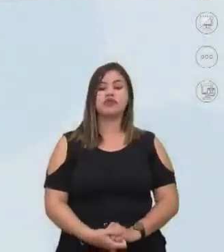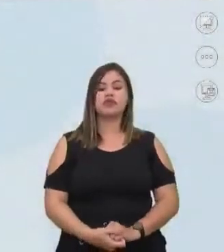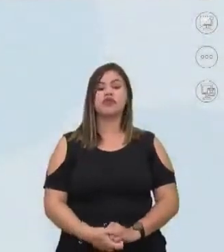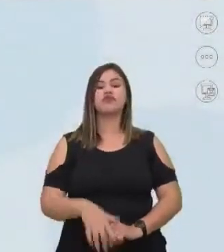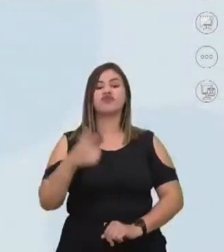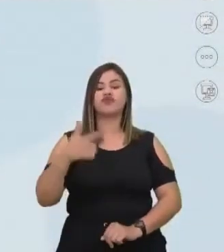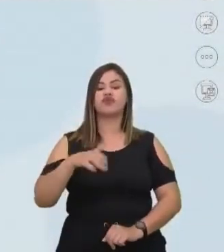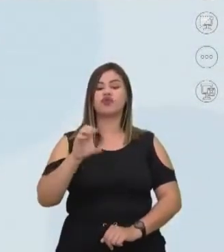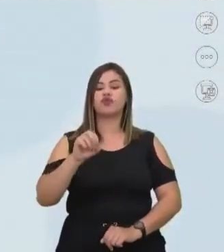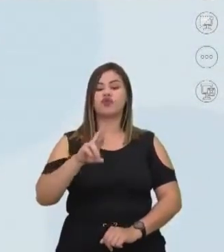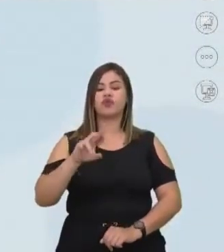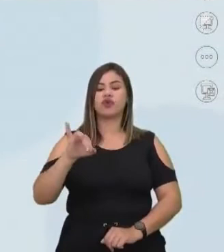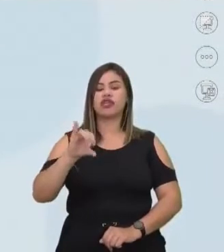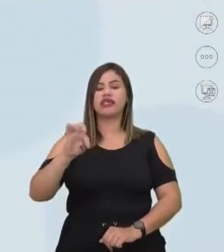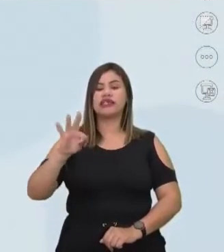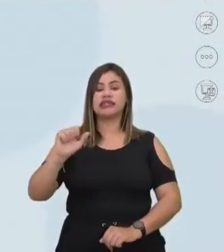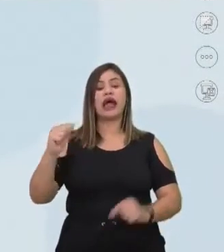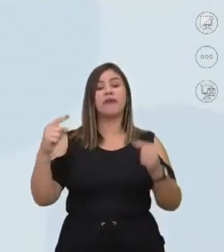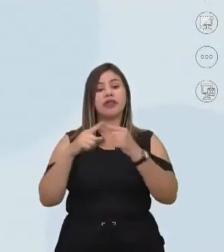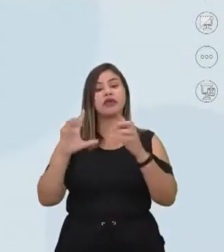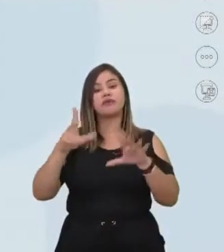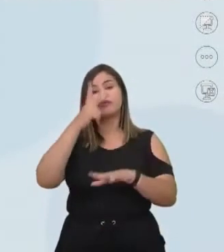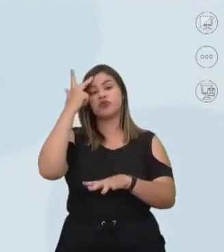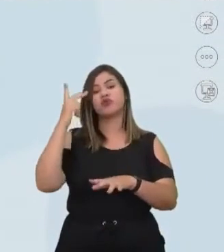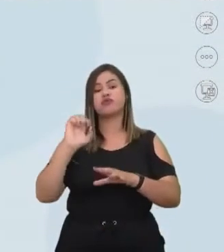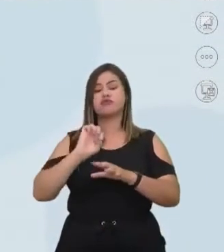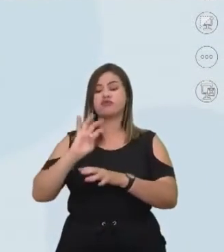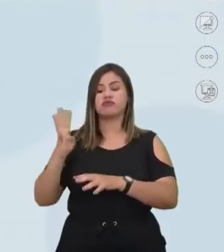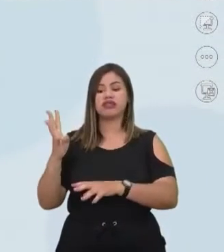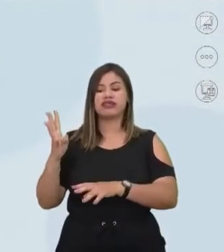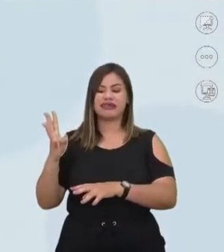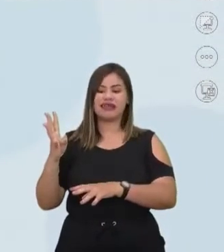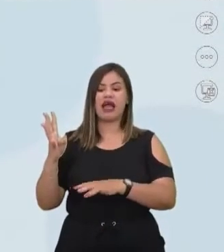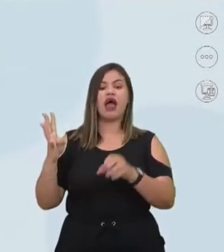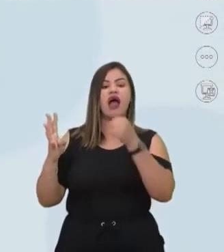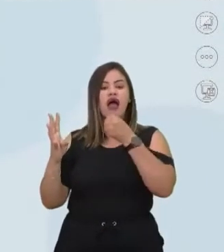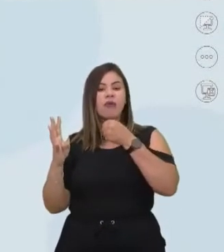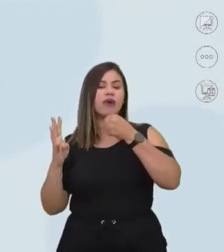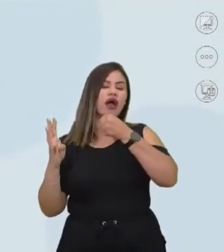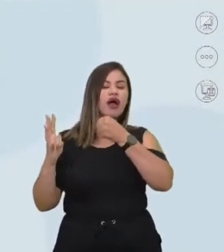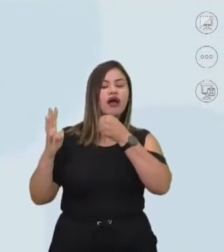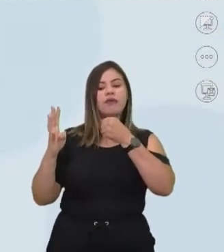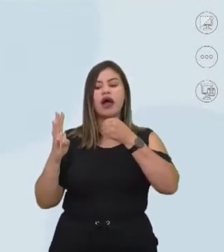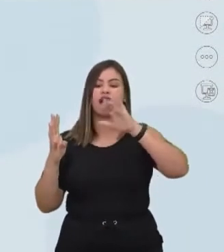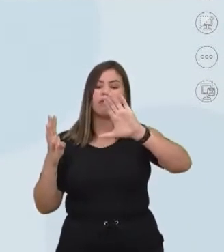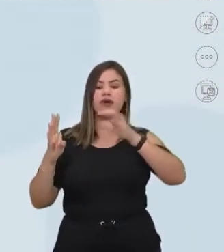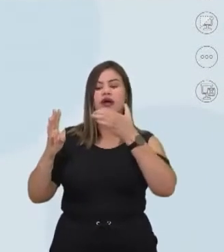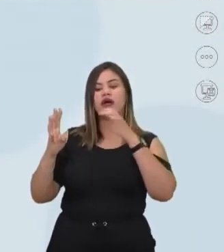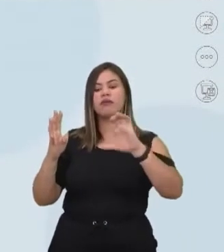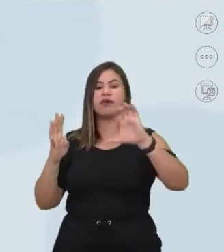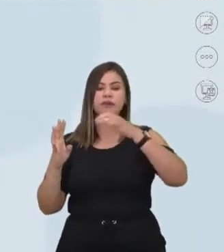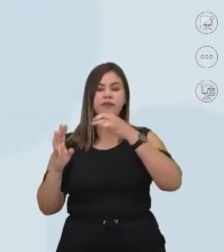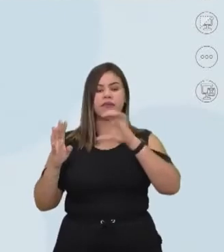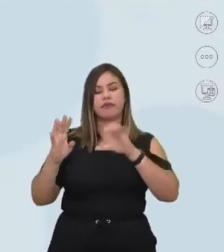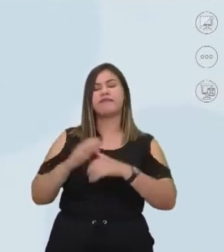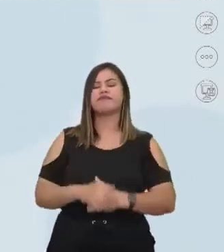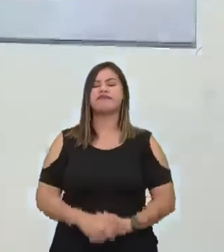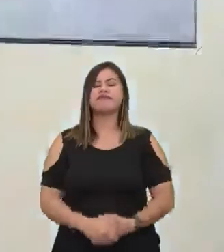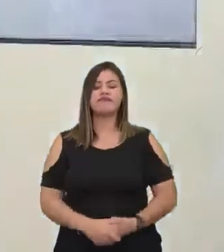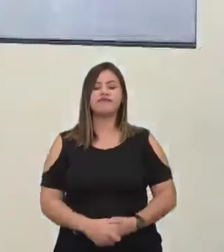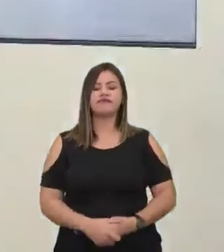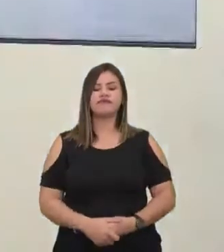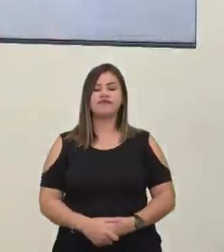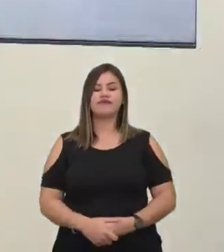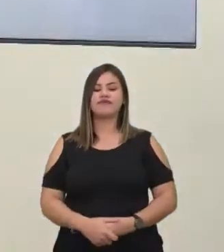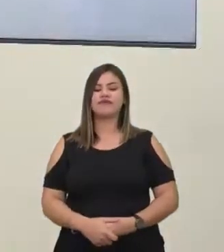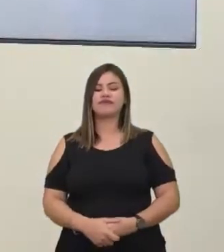né, que integram aí o coral, né, e fazem aí aquela parte do coral, né, aquela parte, né, do solo de um coral, tá bom?